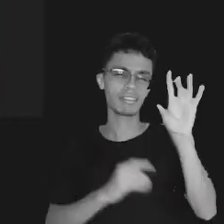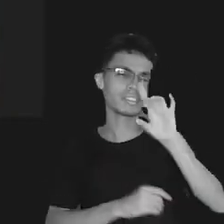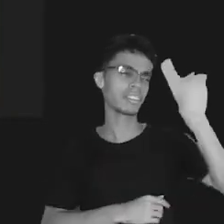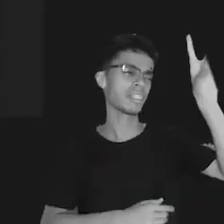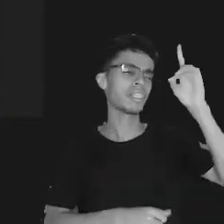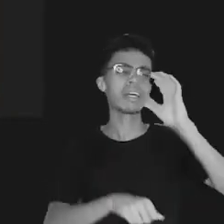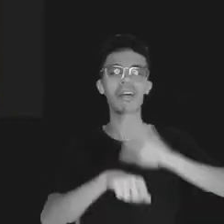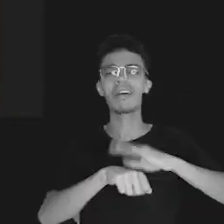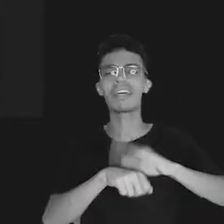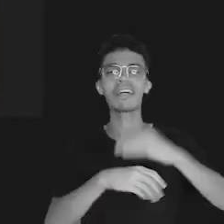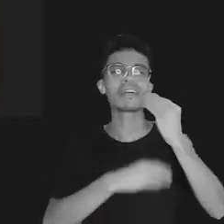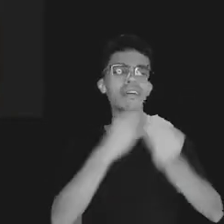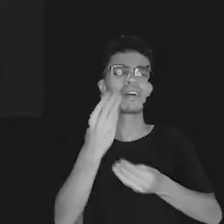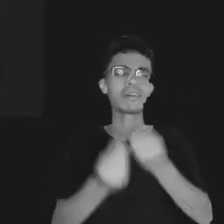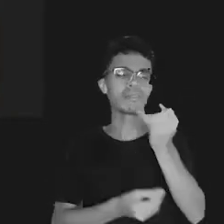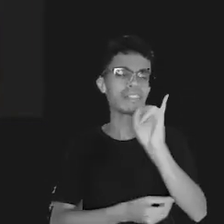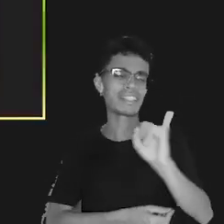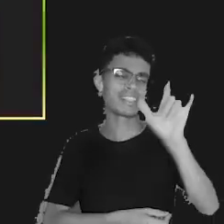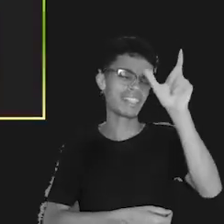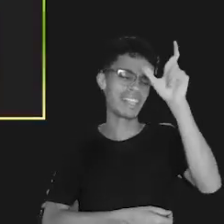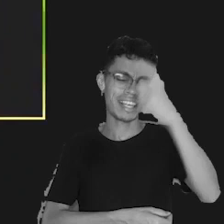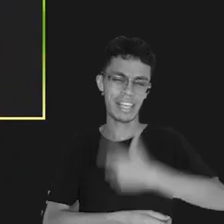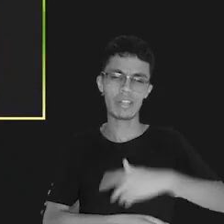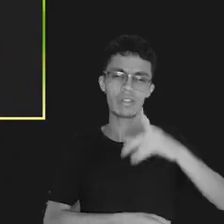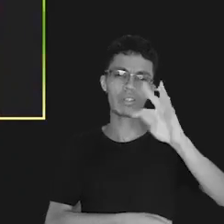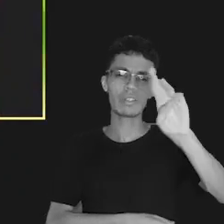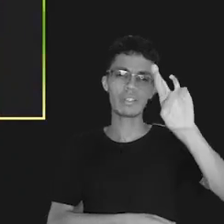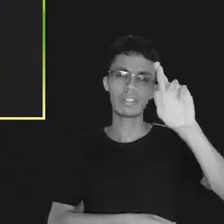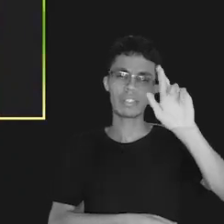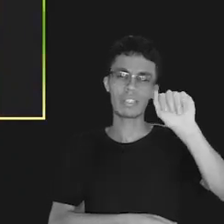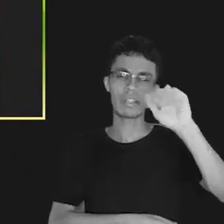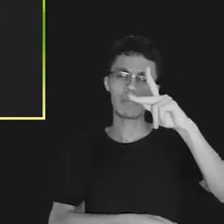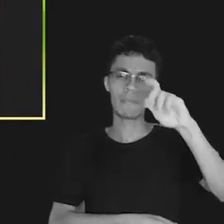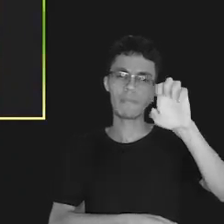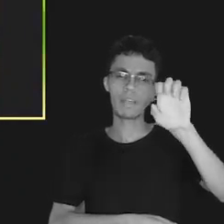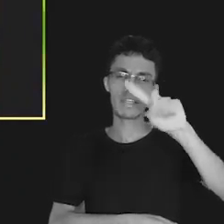como fazer se para isso sou trapezista? Para subir.